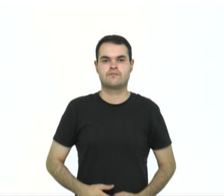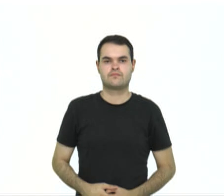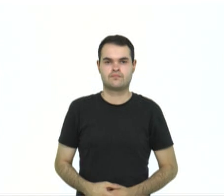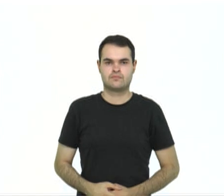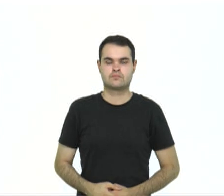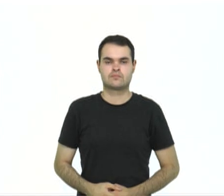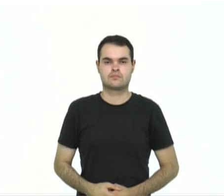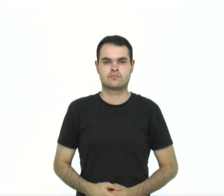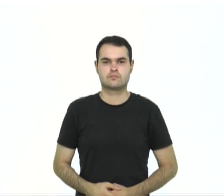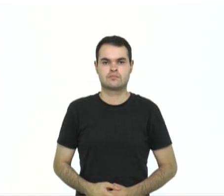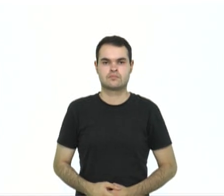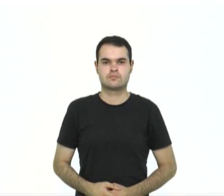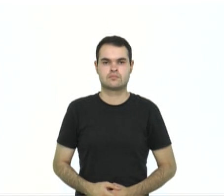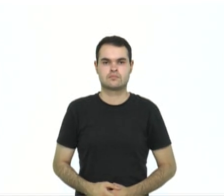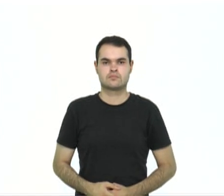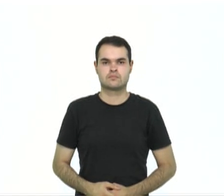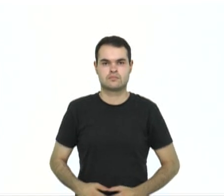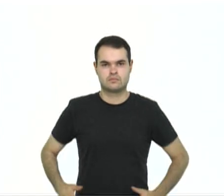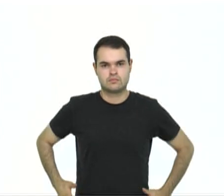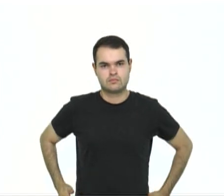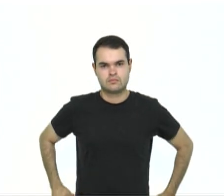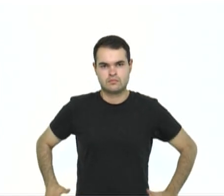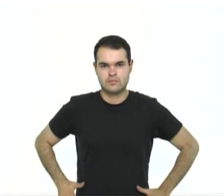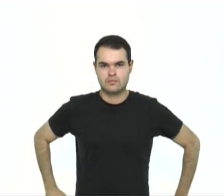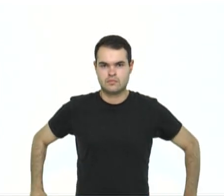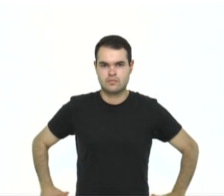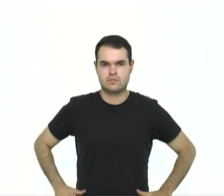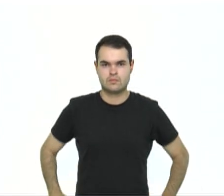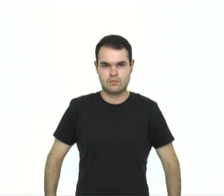mesma altura do quadril.